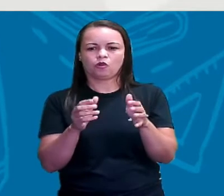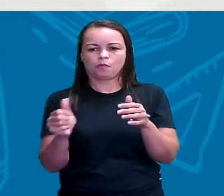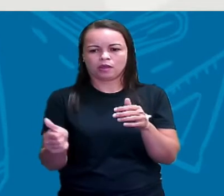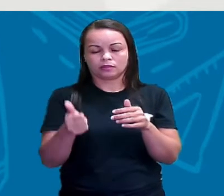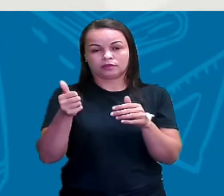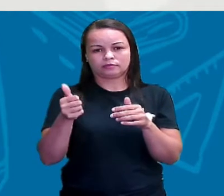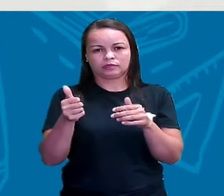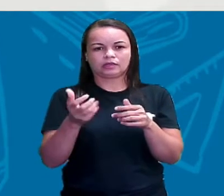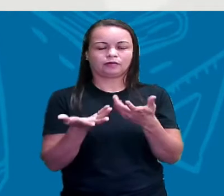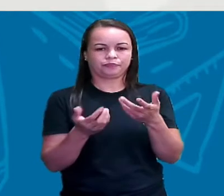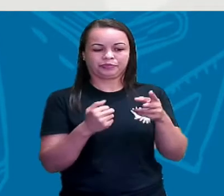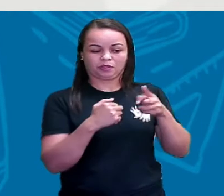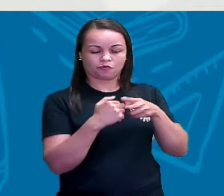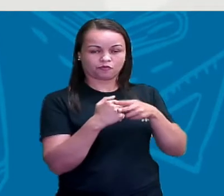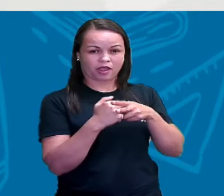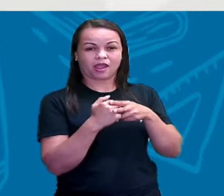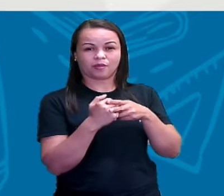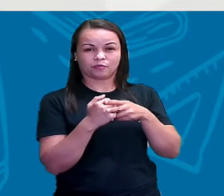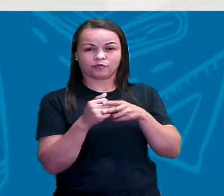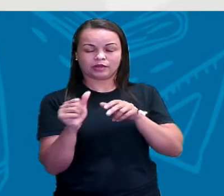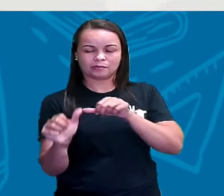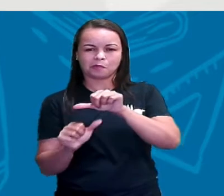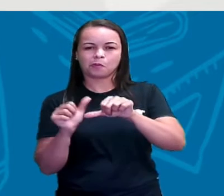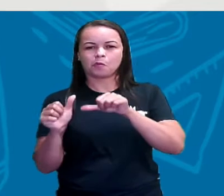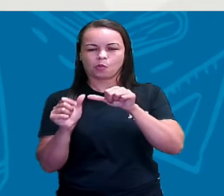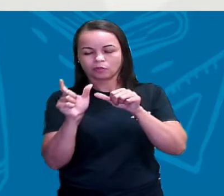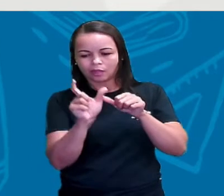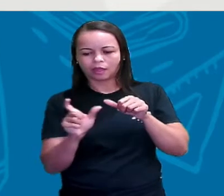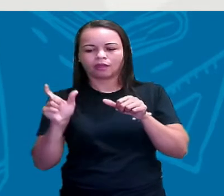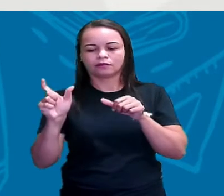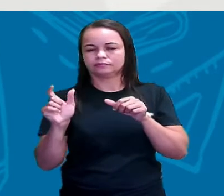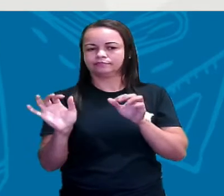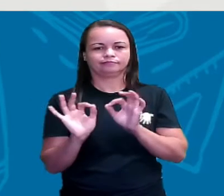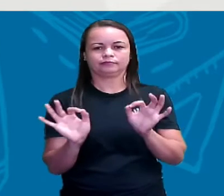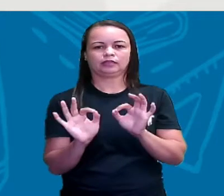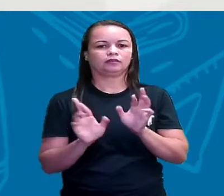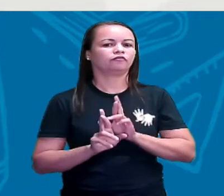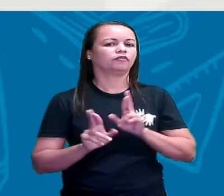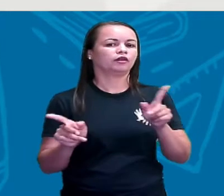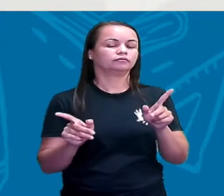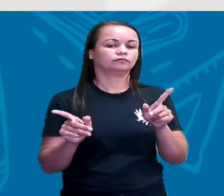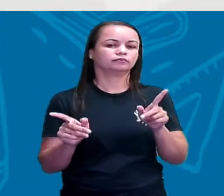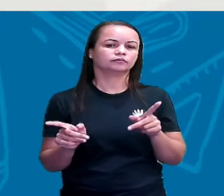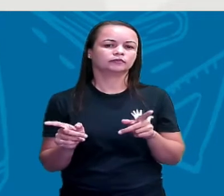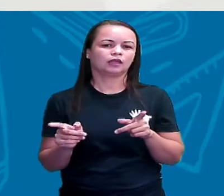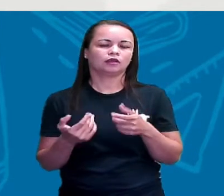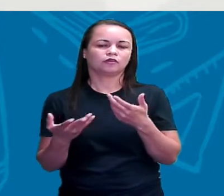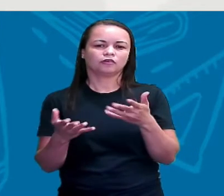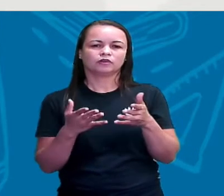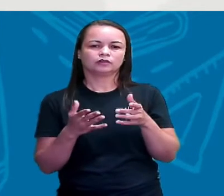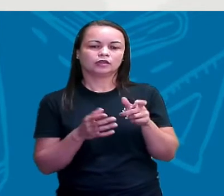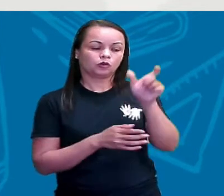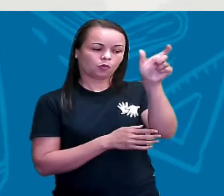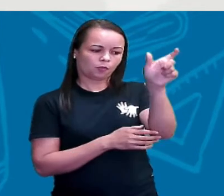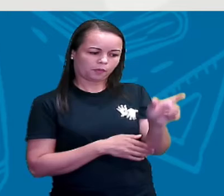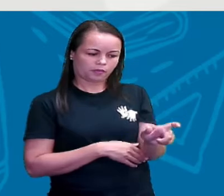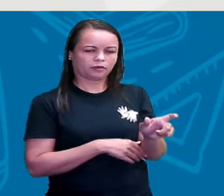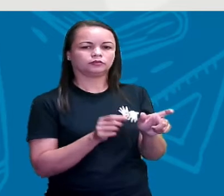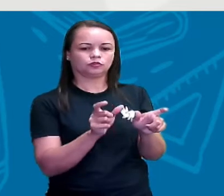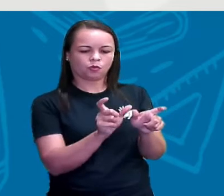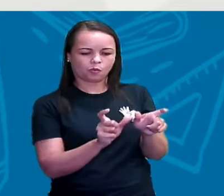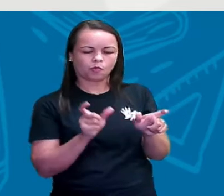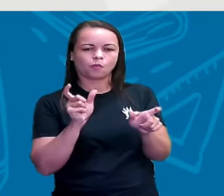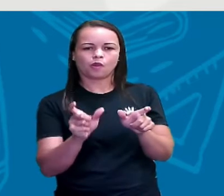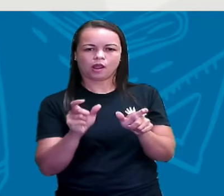que o verbo ele vai sofrer aquela alteração, aquele acréscimo. Não, não. Ele vai ficar na forma do infinitivo, sem o